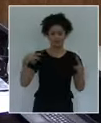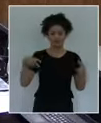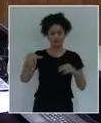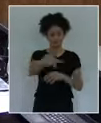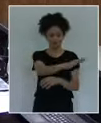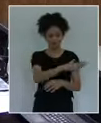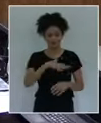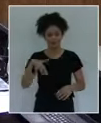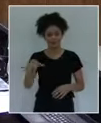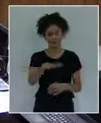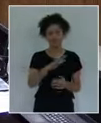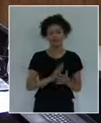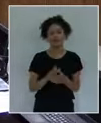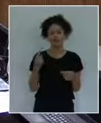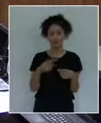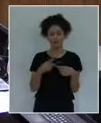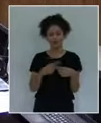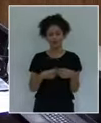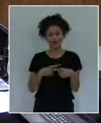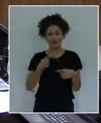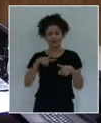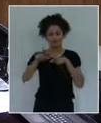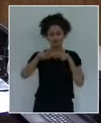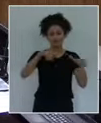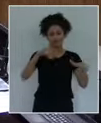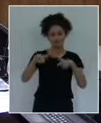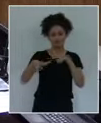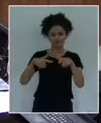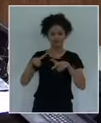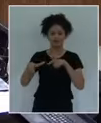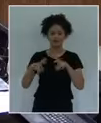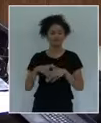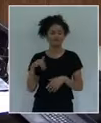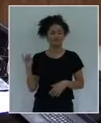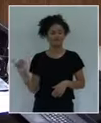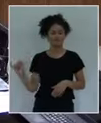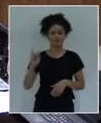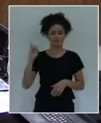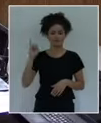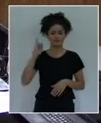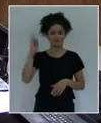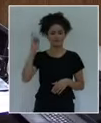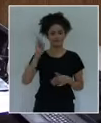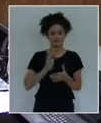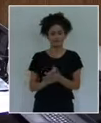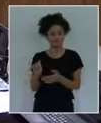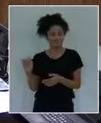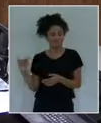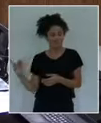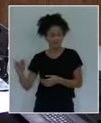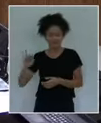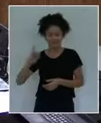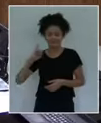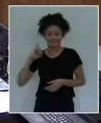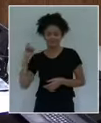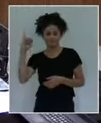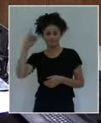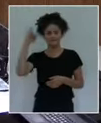anteriores, e o seu trabalho frente à Defesa Civil foi muito importante mesmo, porque pessoas da